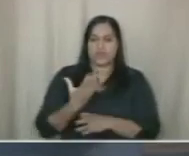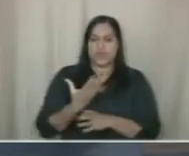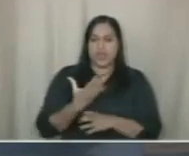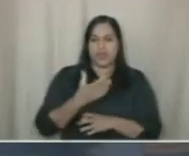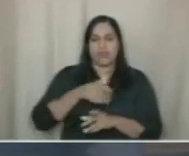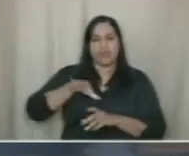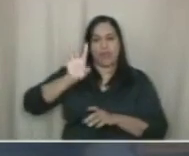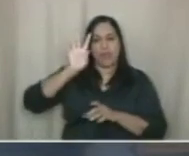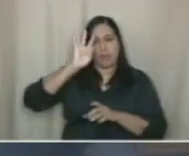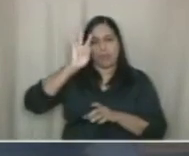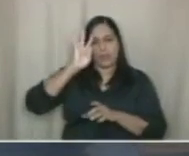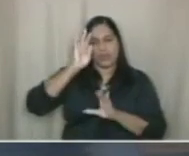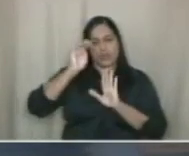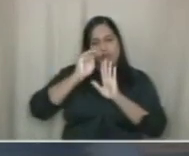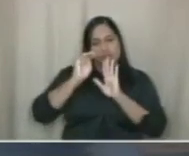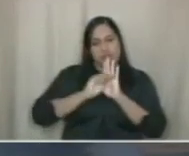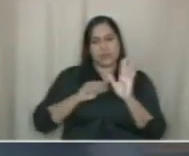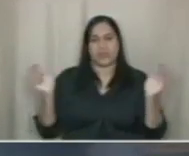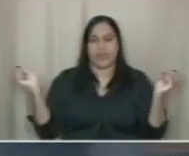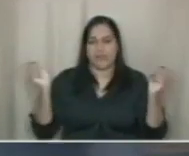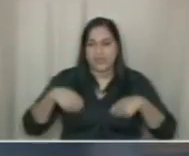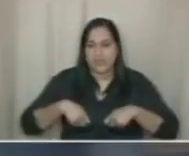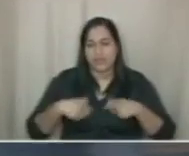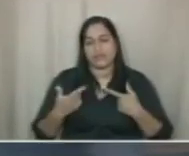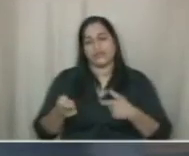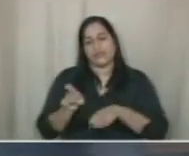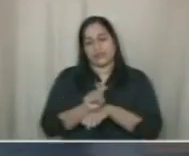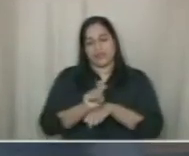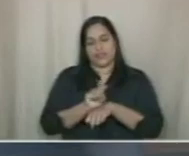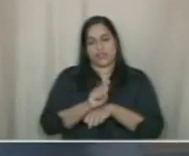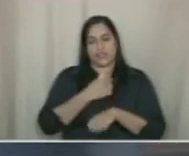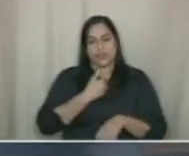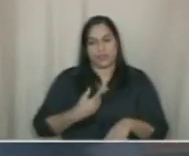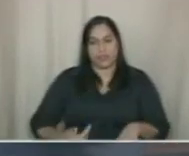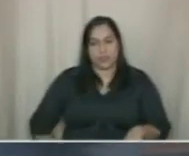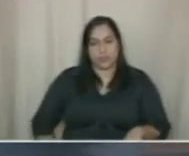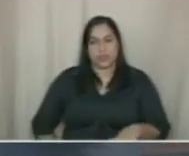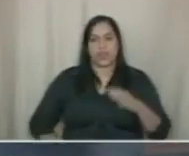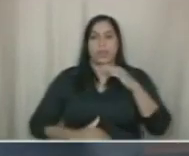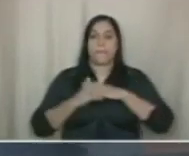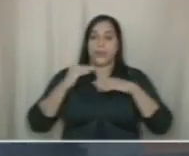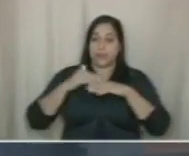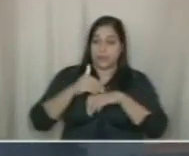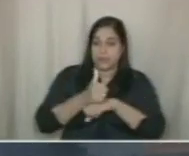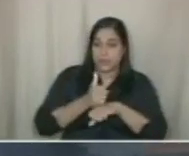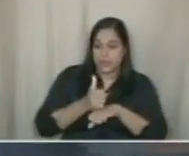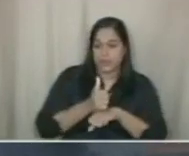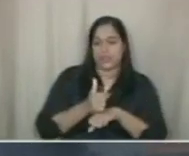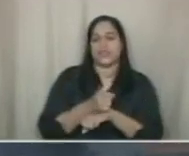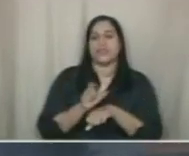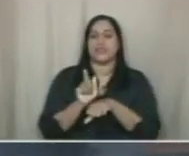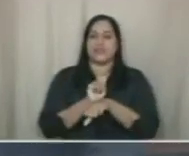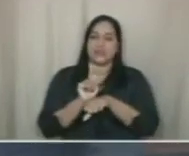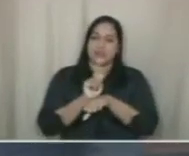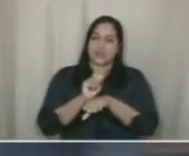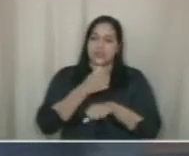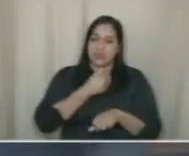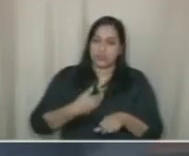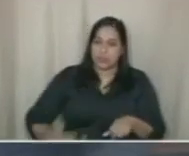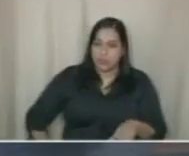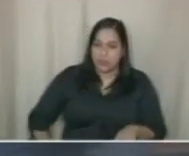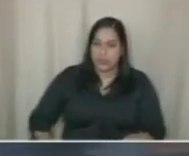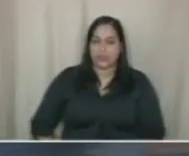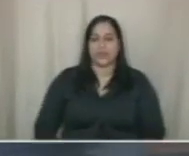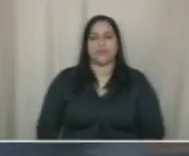basilares dentro deles a eficiência da gestão pública a profissionalização da gestão pública essa